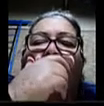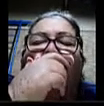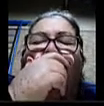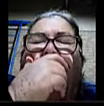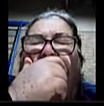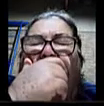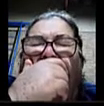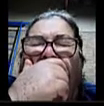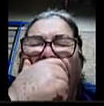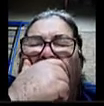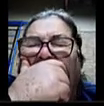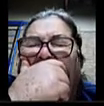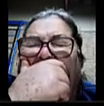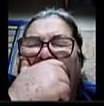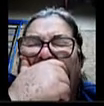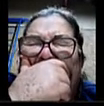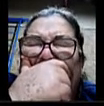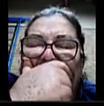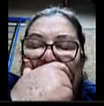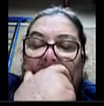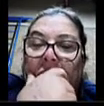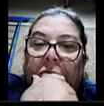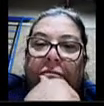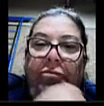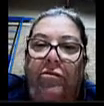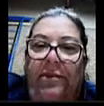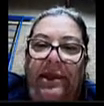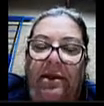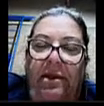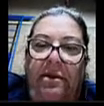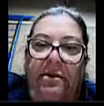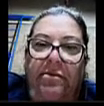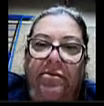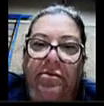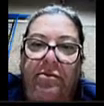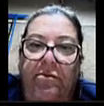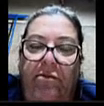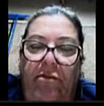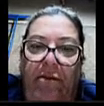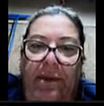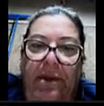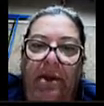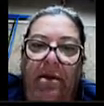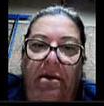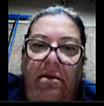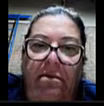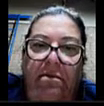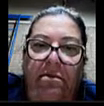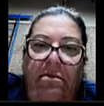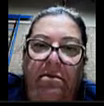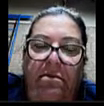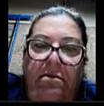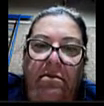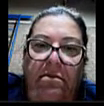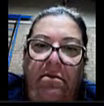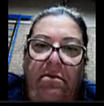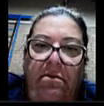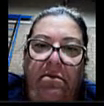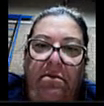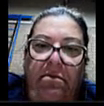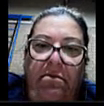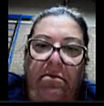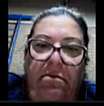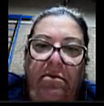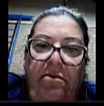então, por exemplo, você pede para a criança fazer contagem com intervalos, contar de dois em dois, ela tem dificuldade. Contagem